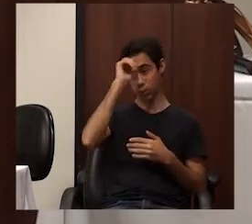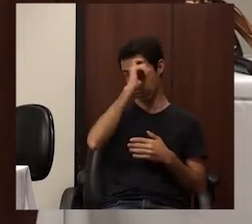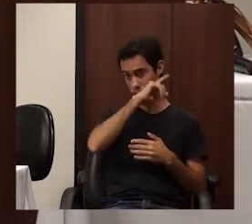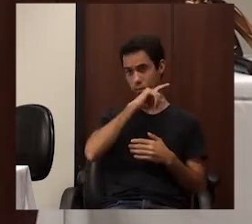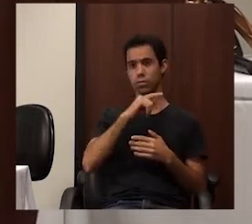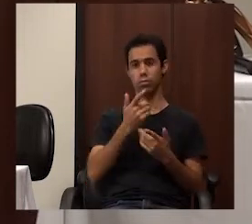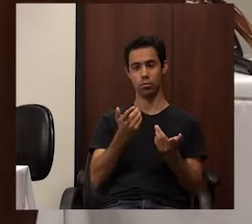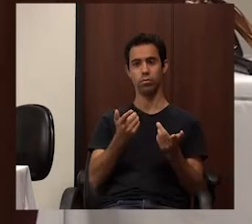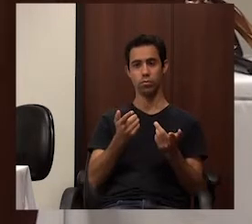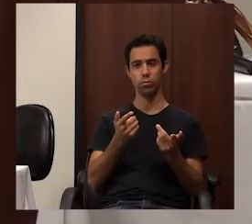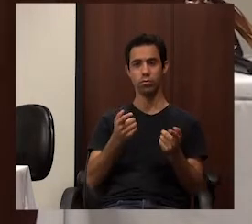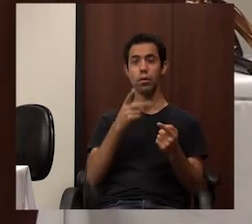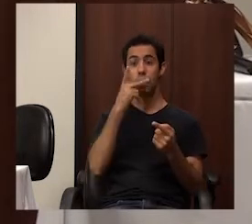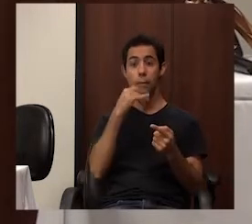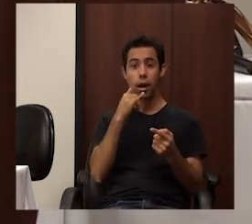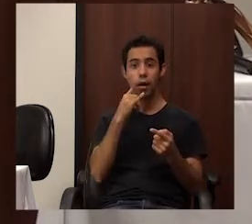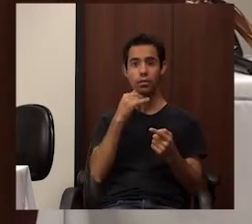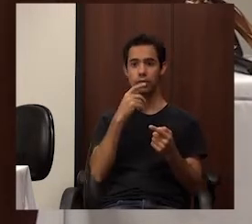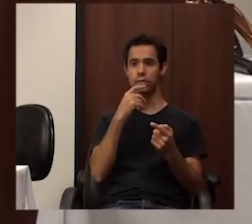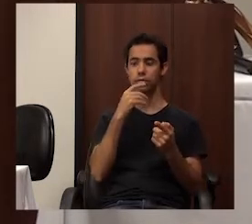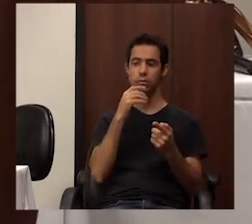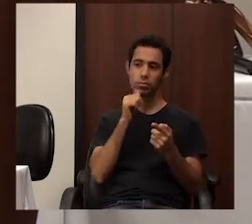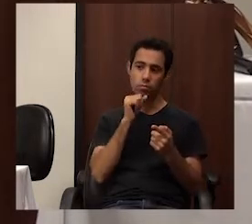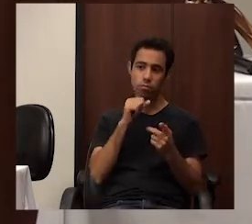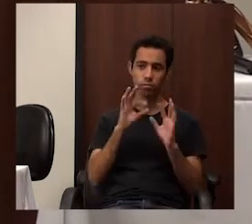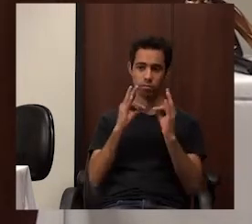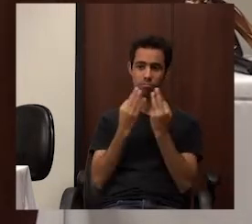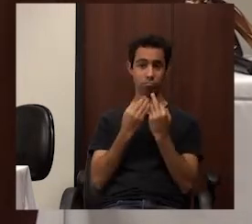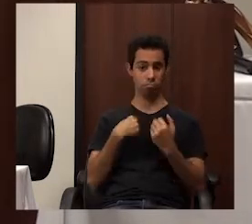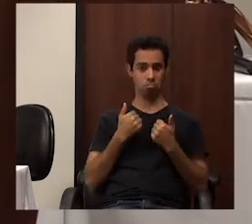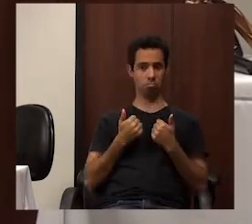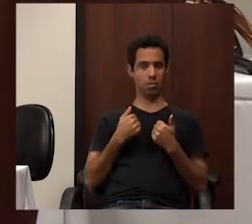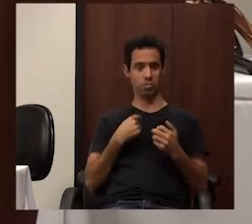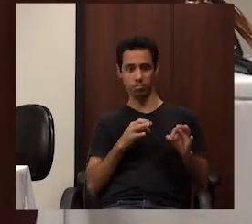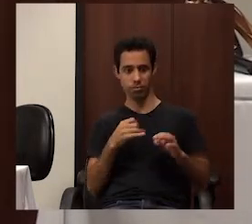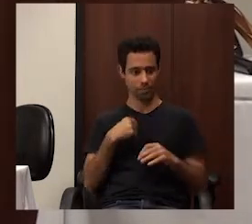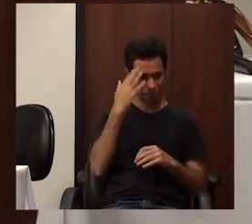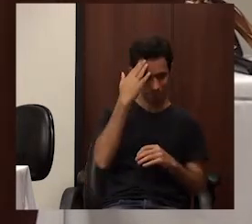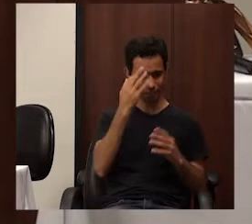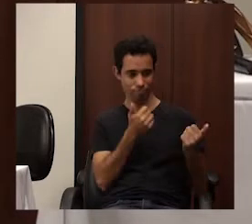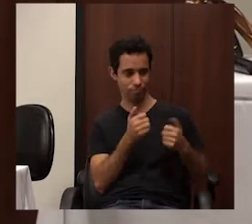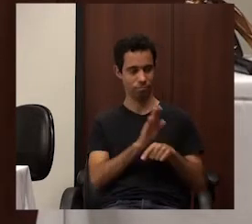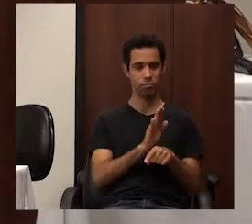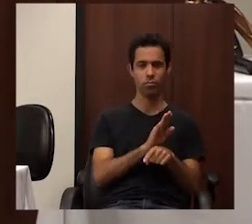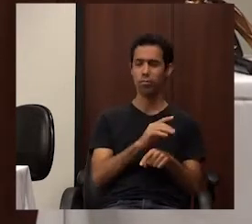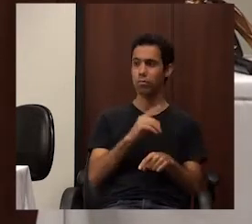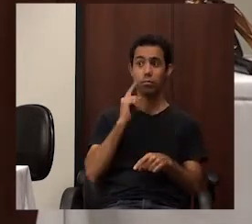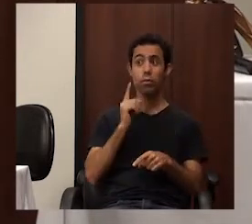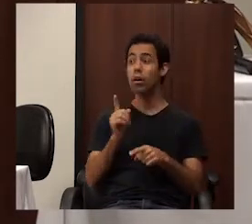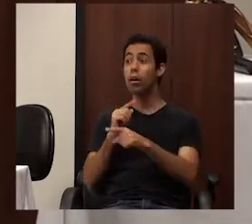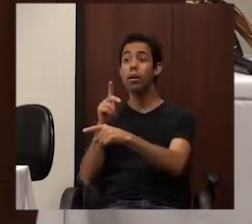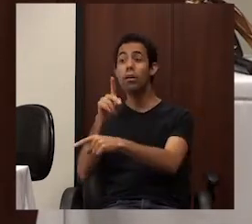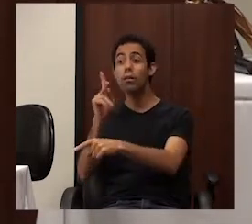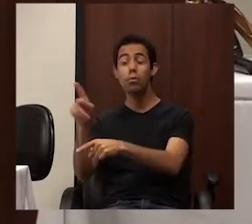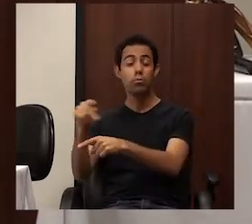ser que os pais não estão preparados, os professores muito menos, que é muito mais fácil você lidar com uma criança especial e deixar